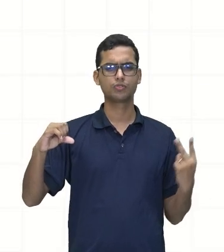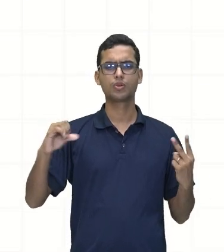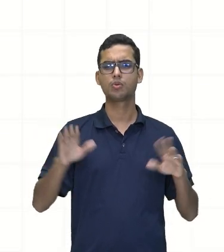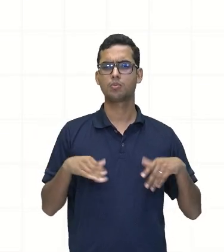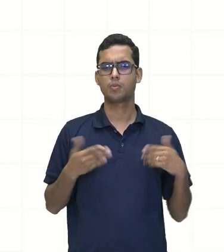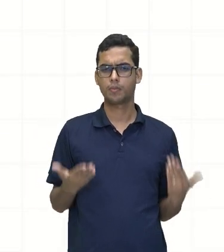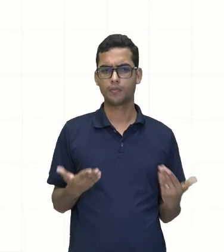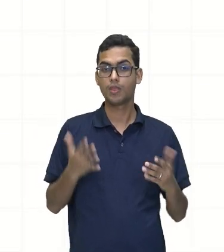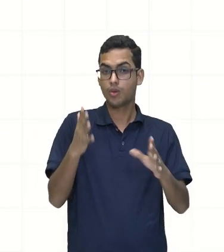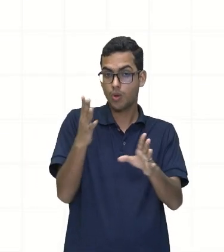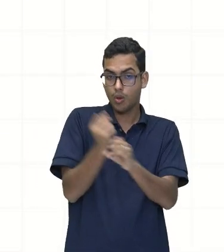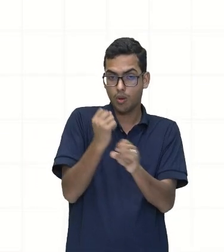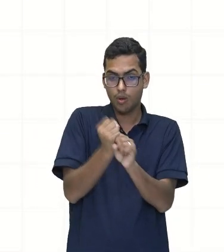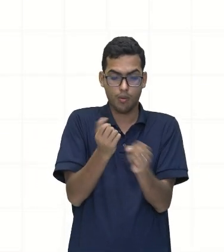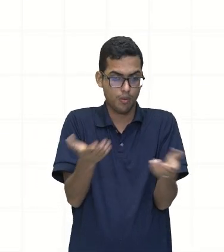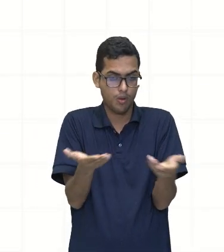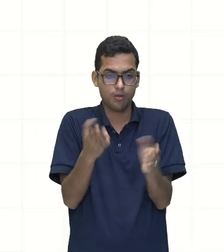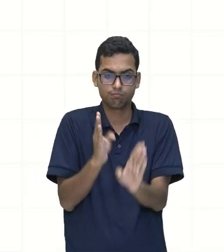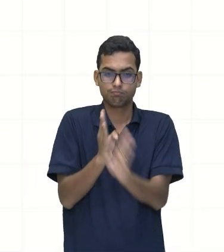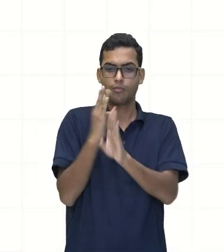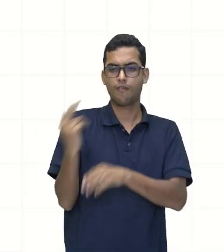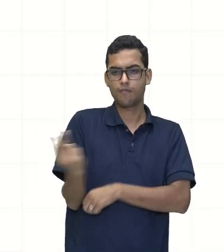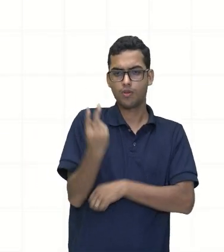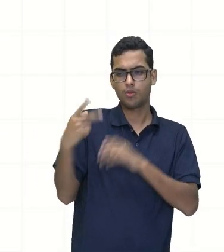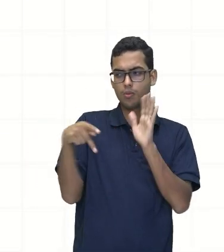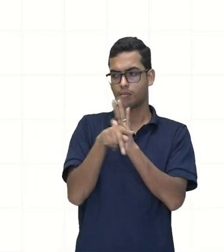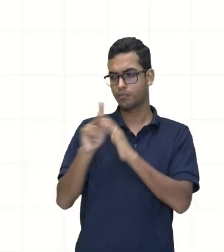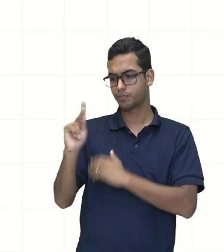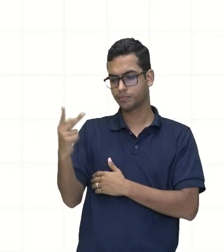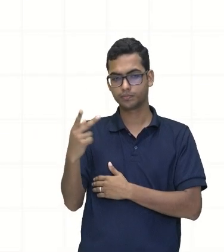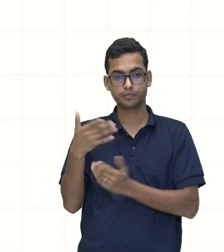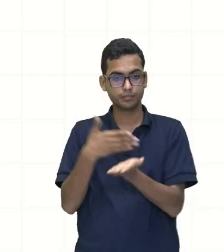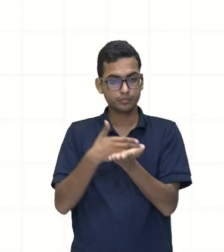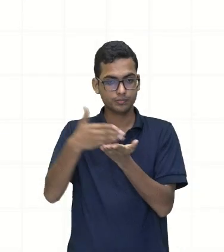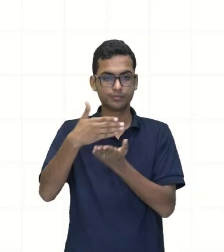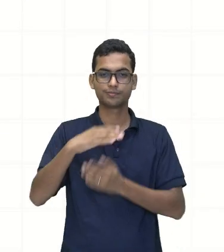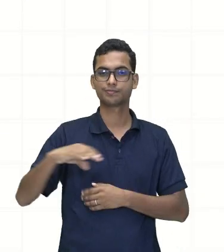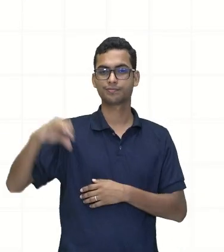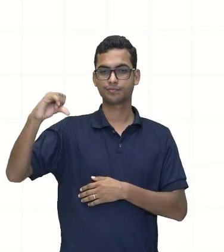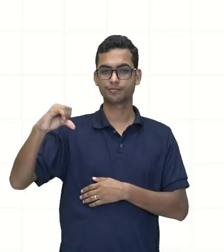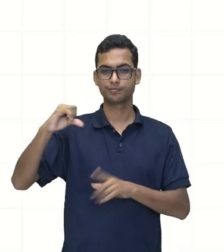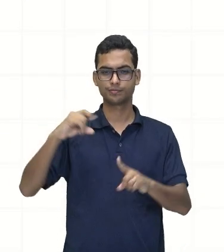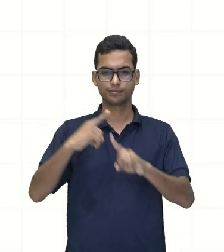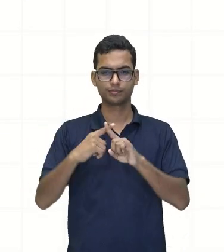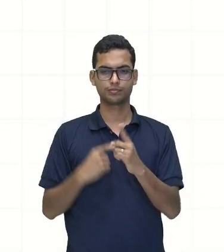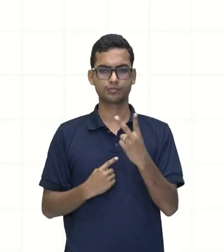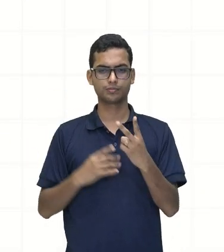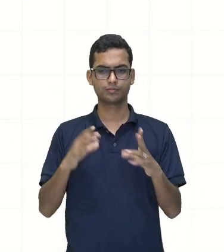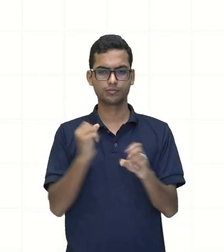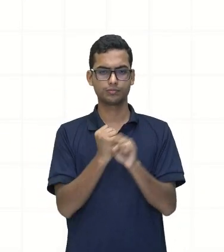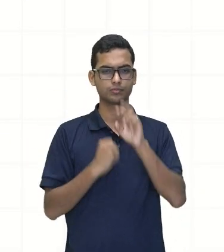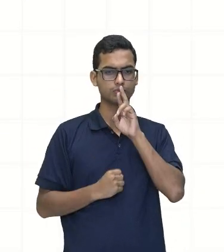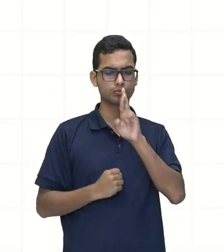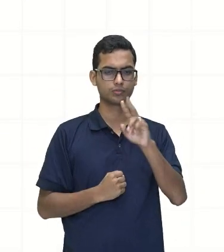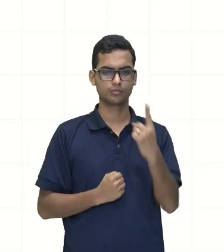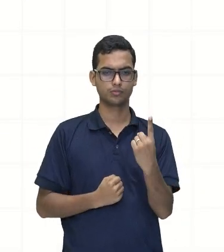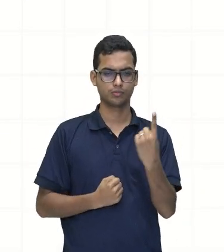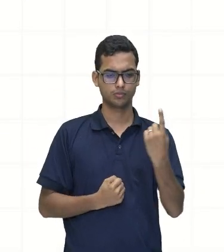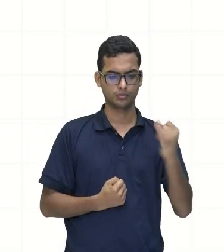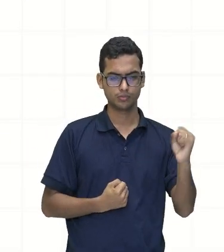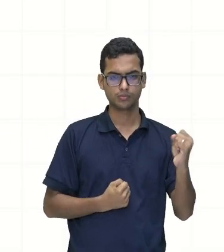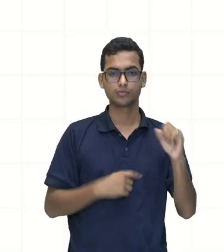fazer nossos cálculos, né? 9 vezes 2, 18. Agora,